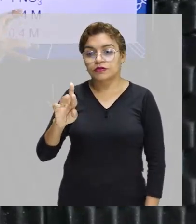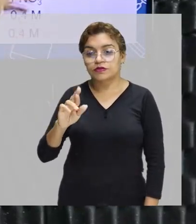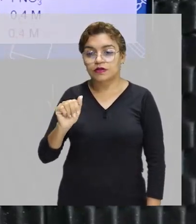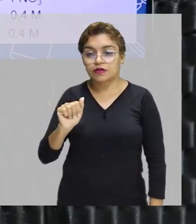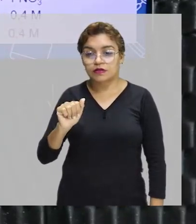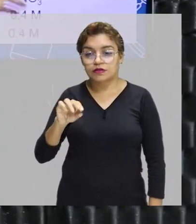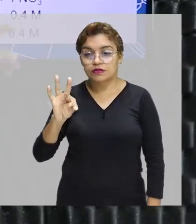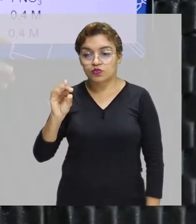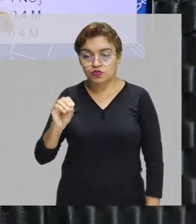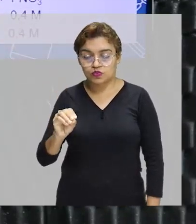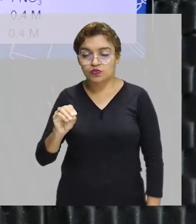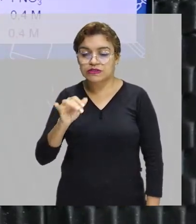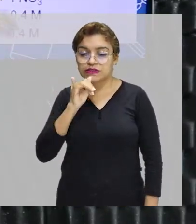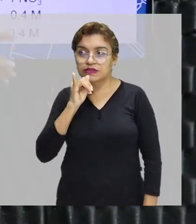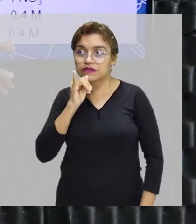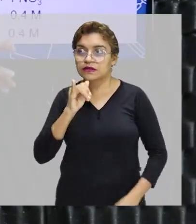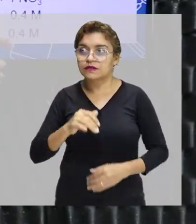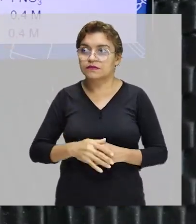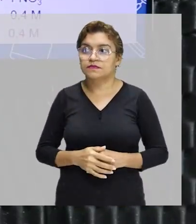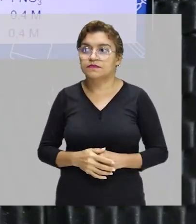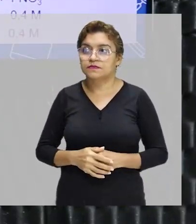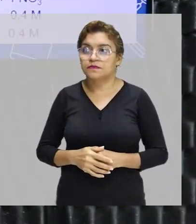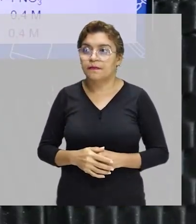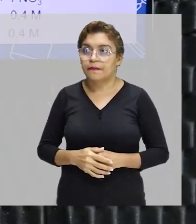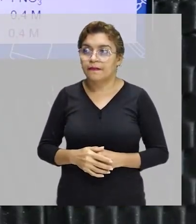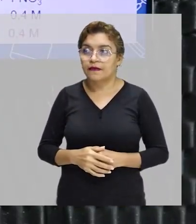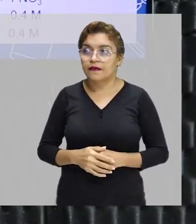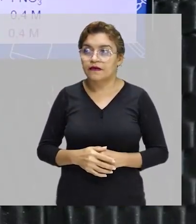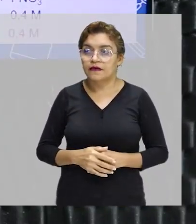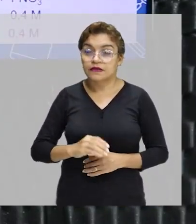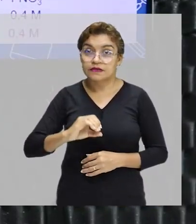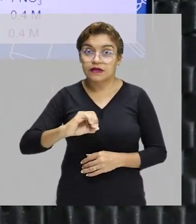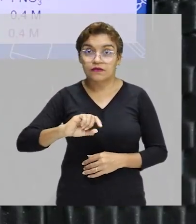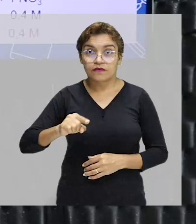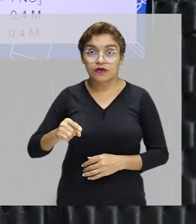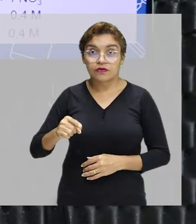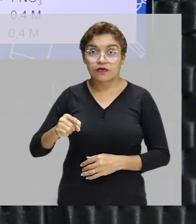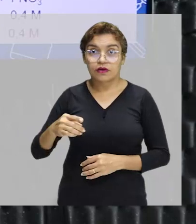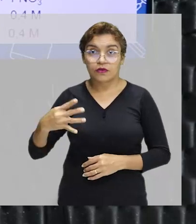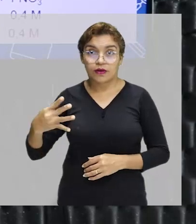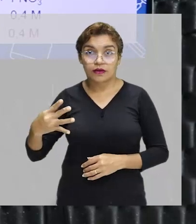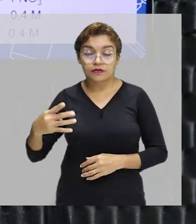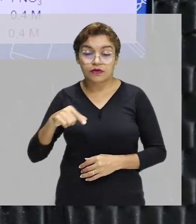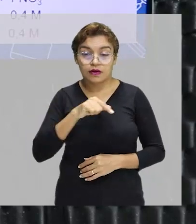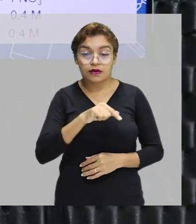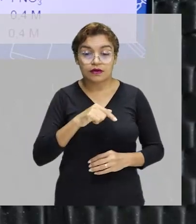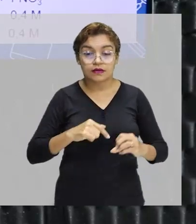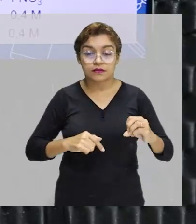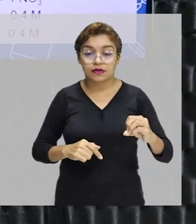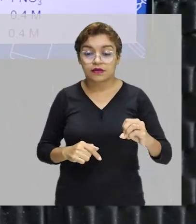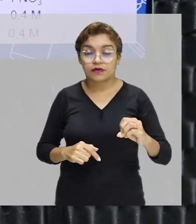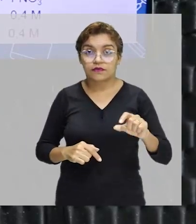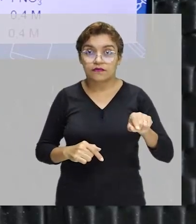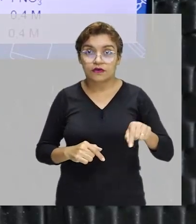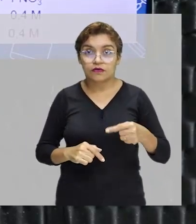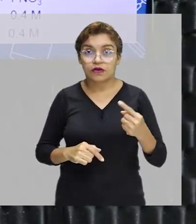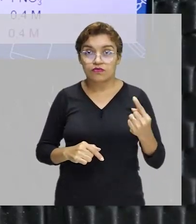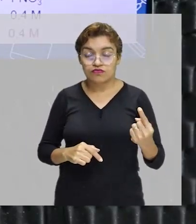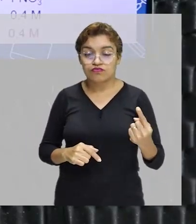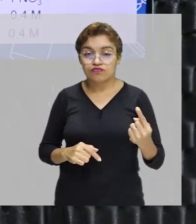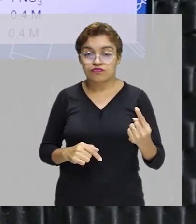0,4 na solução de nitrato de potássio e 0,1 na solução do nitrato de